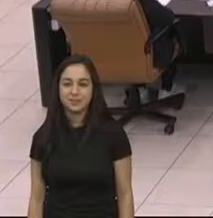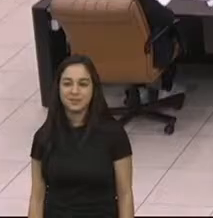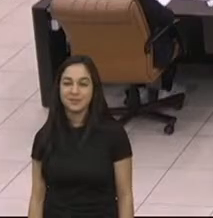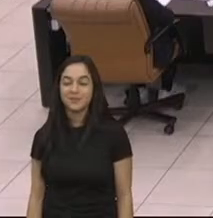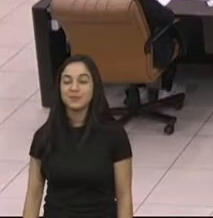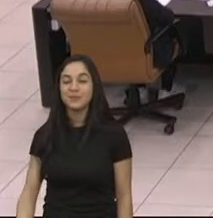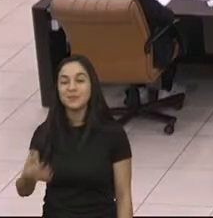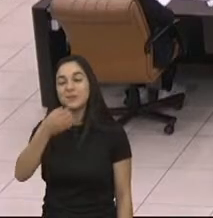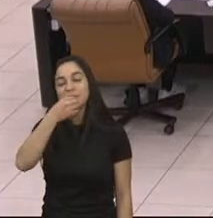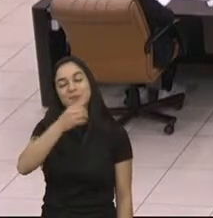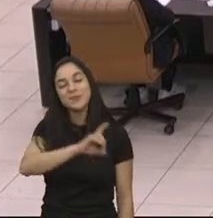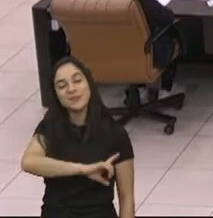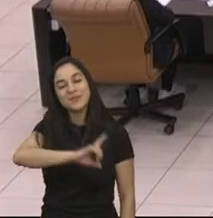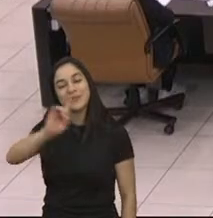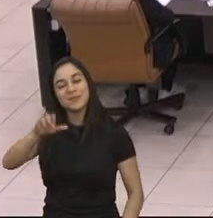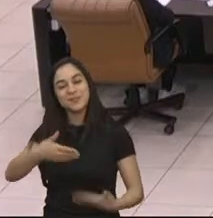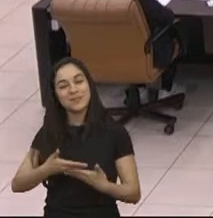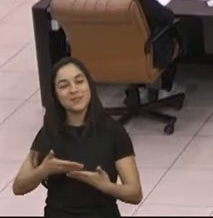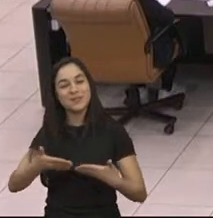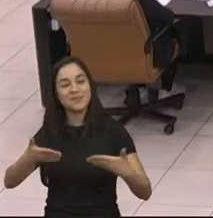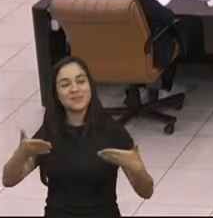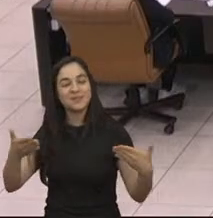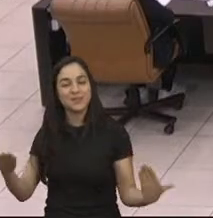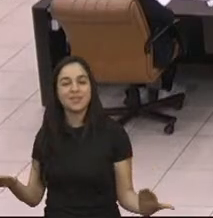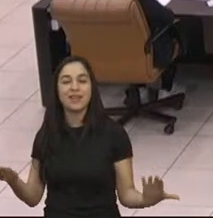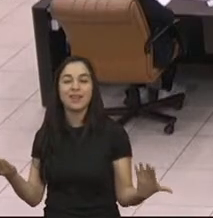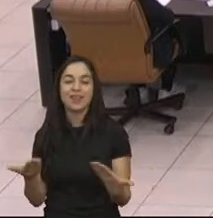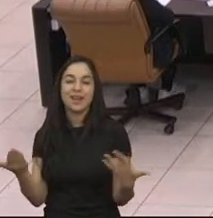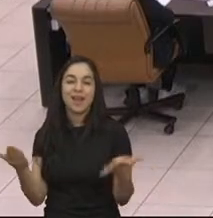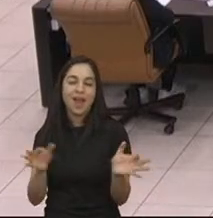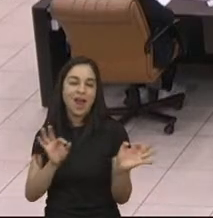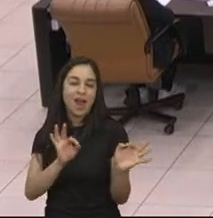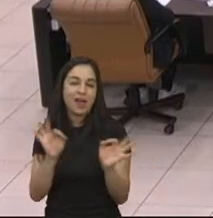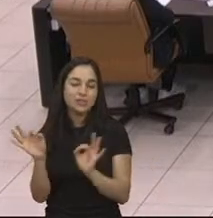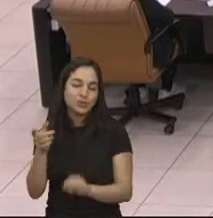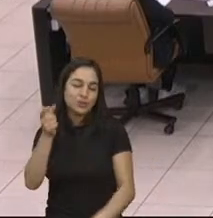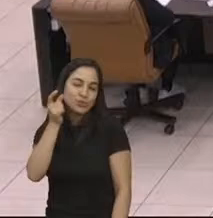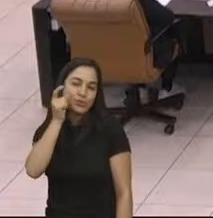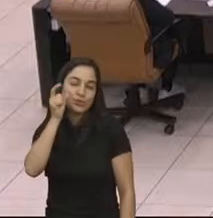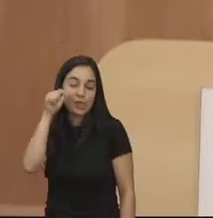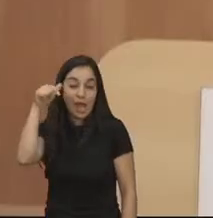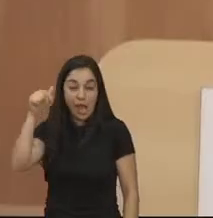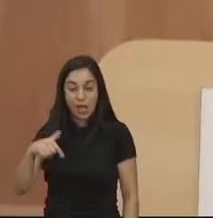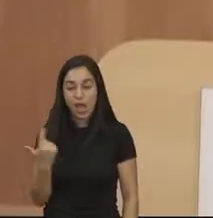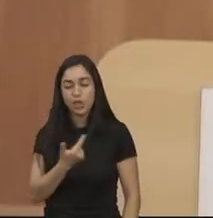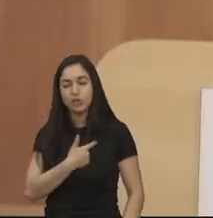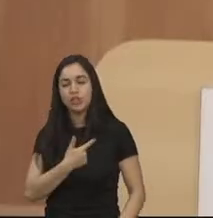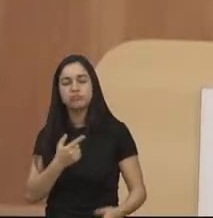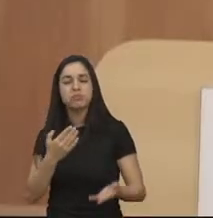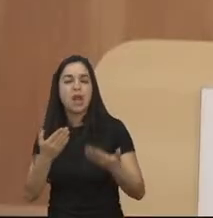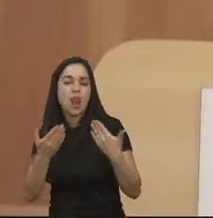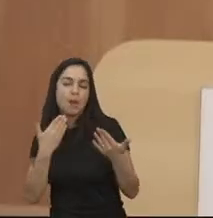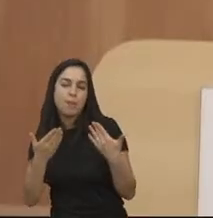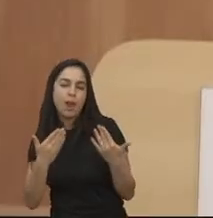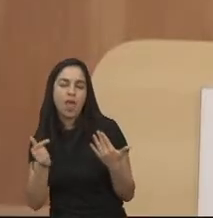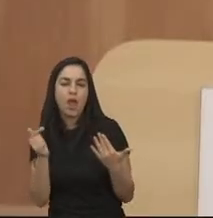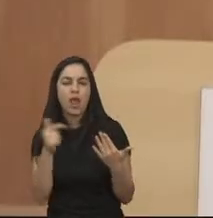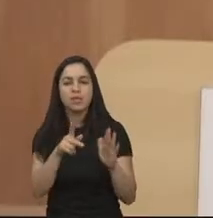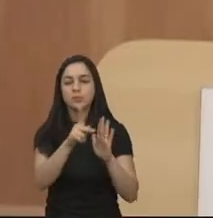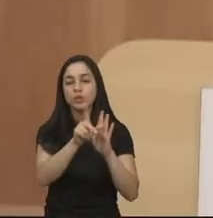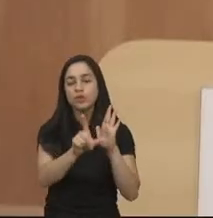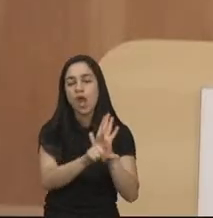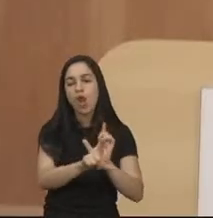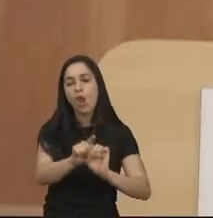Bom dia a todos, bom dia a você que está nos assistindo neste momento. Nós estamos na discussão de um projeto que institui